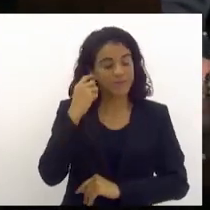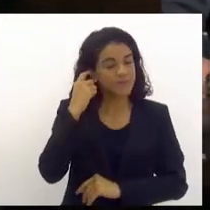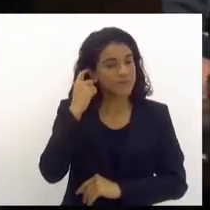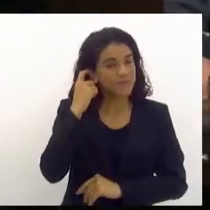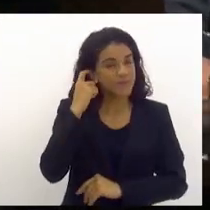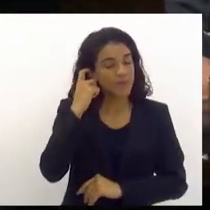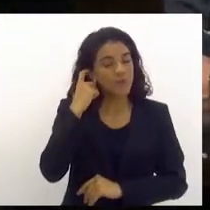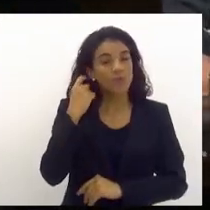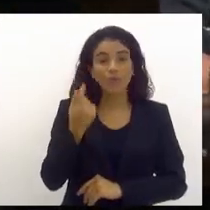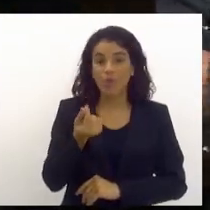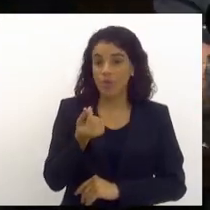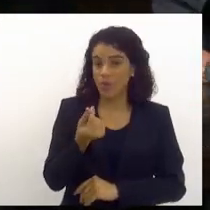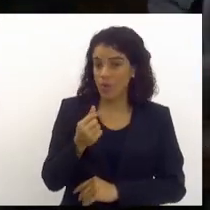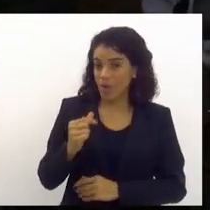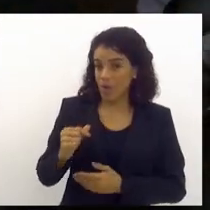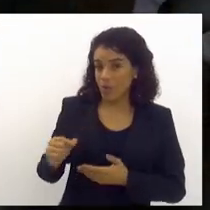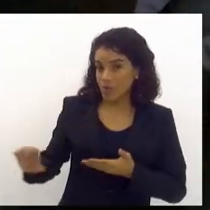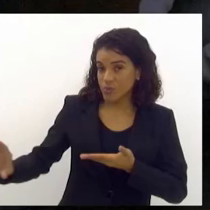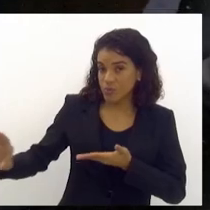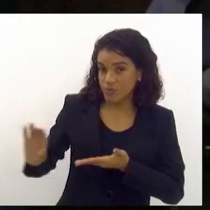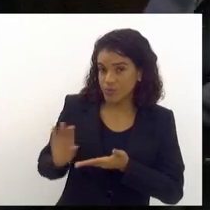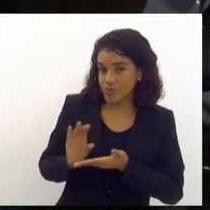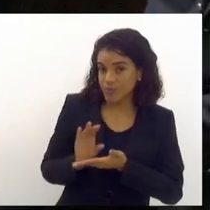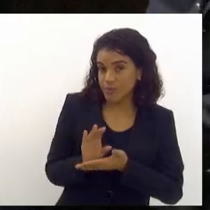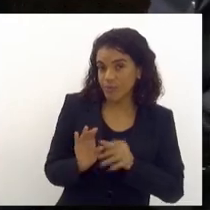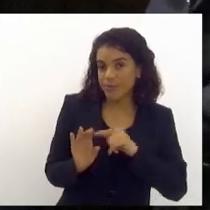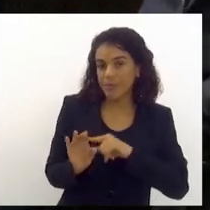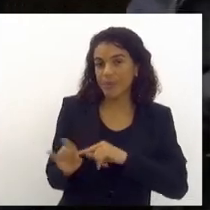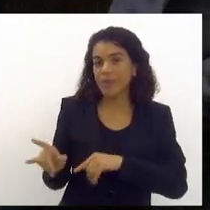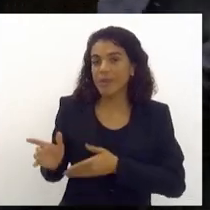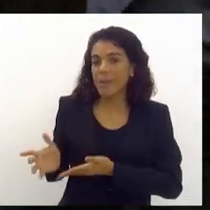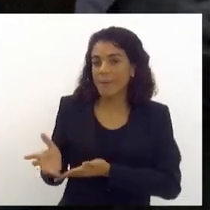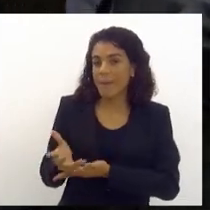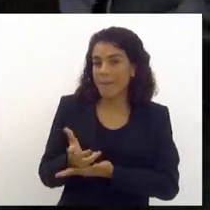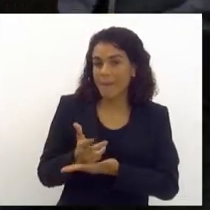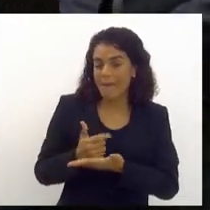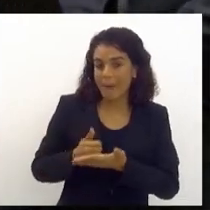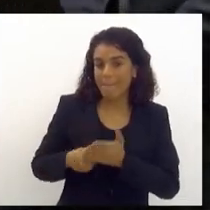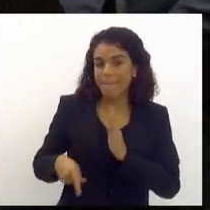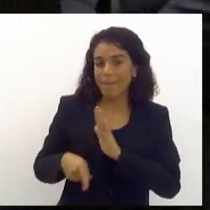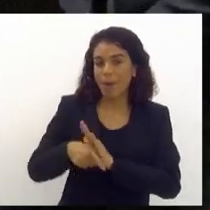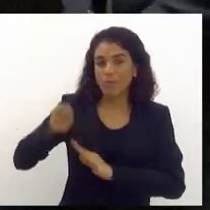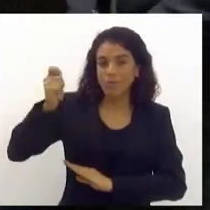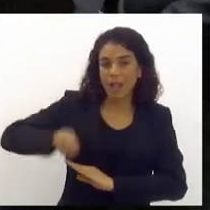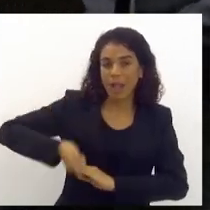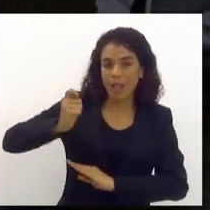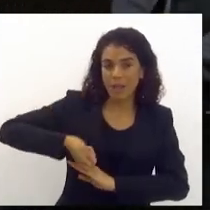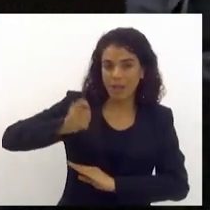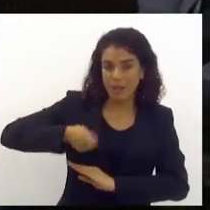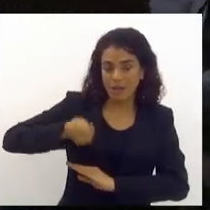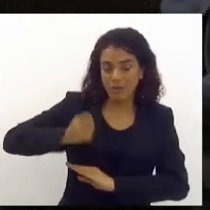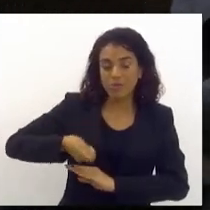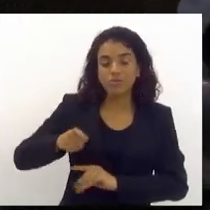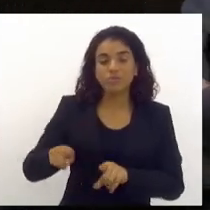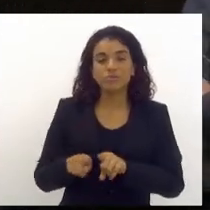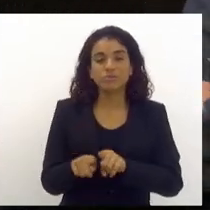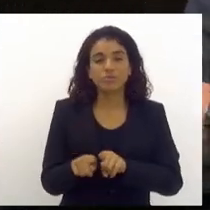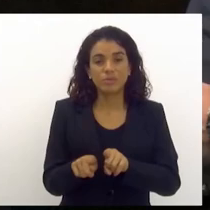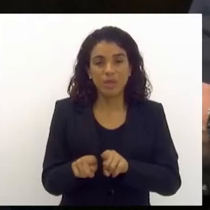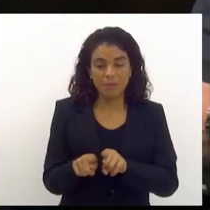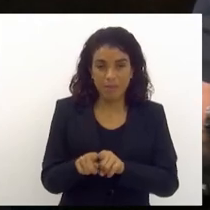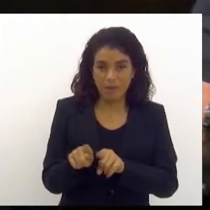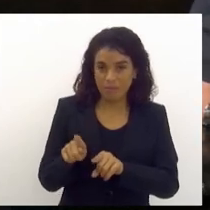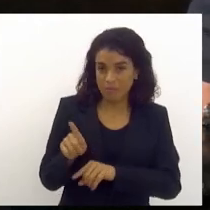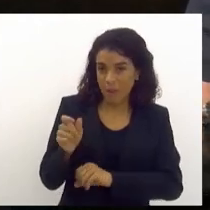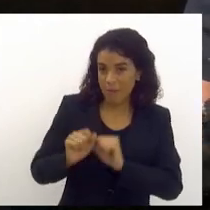os recursos oriundos das receitas advindas de leilões e do volume excedente